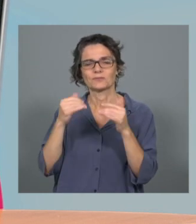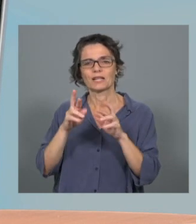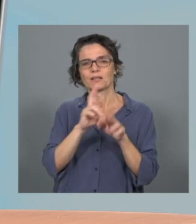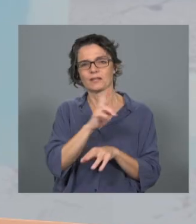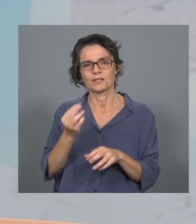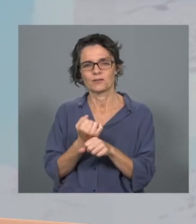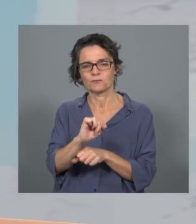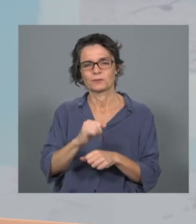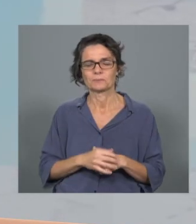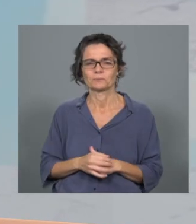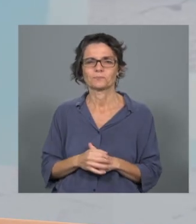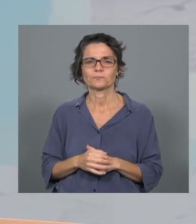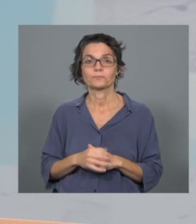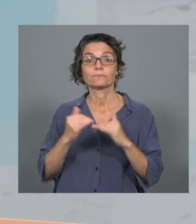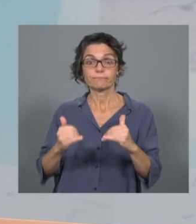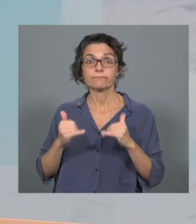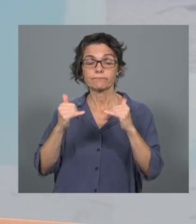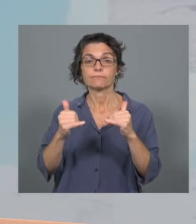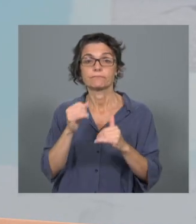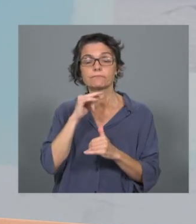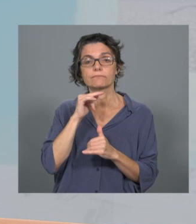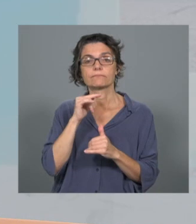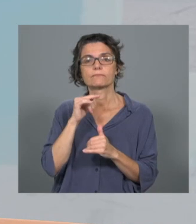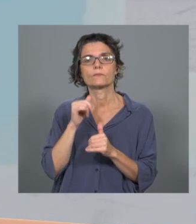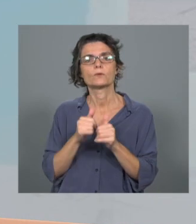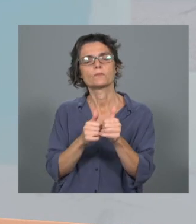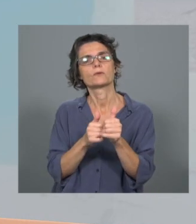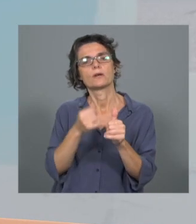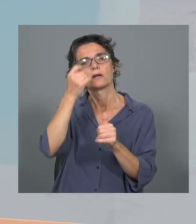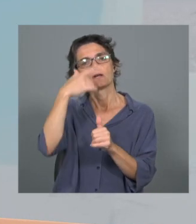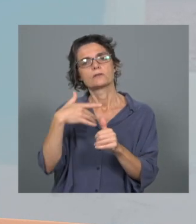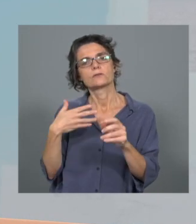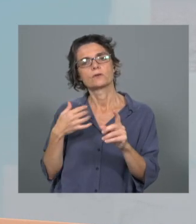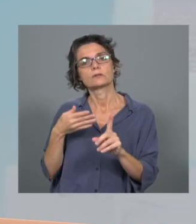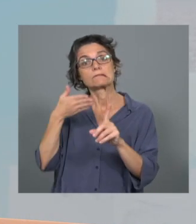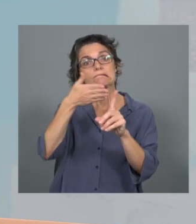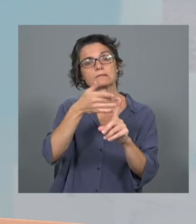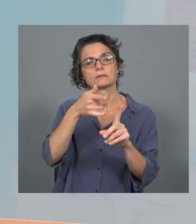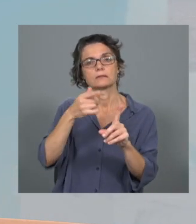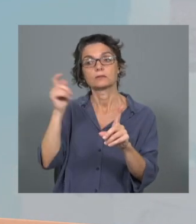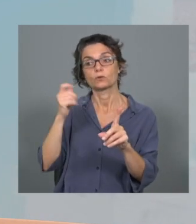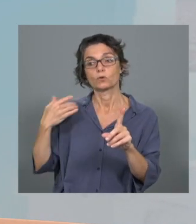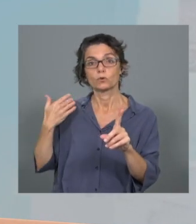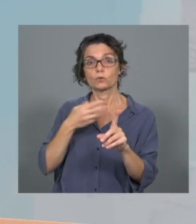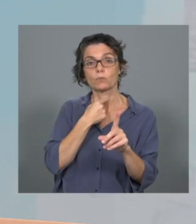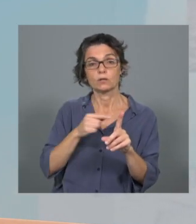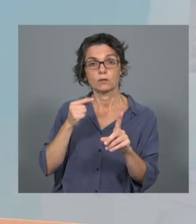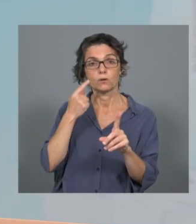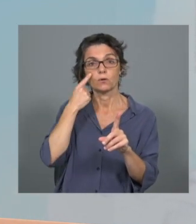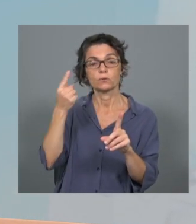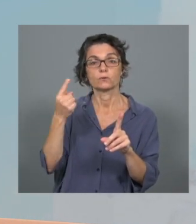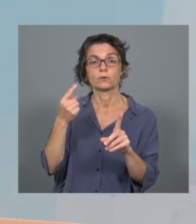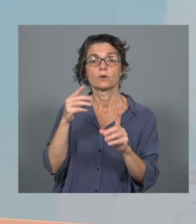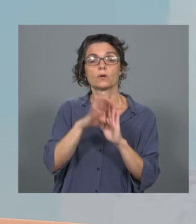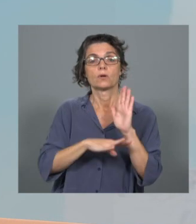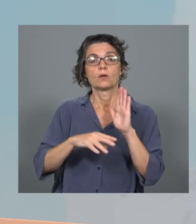Obrigada. Mais logo, siga as histórias de missionários que partilhamos consigo ao longo deste mês de agosto no programa que emitimos na